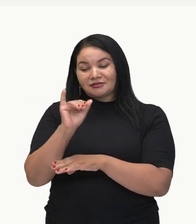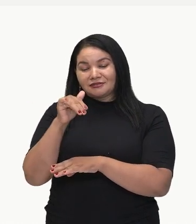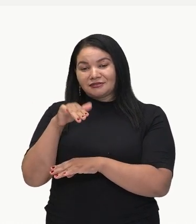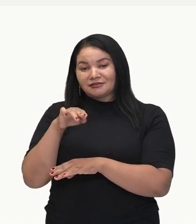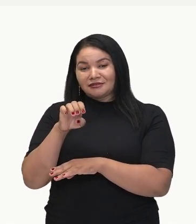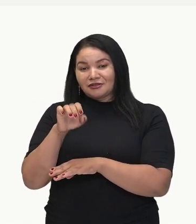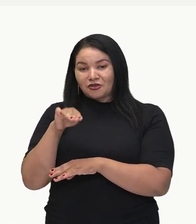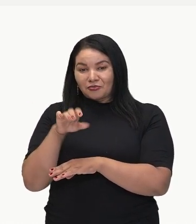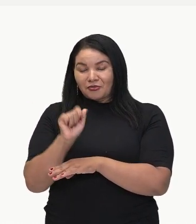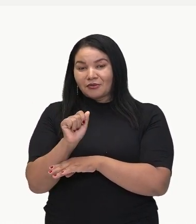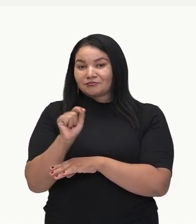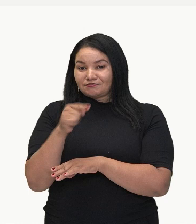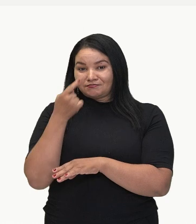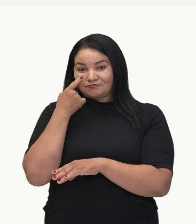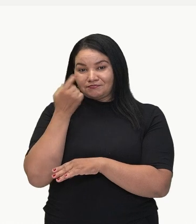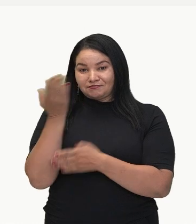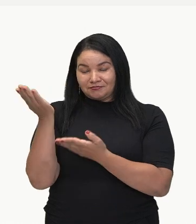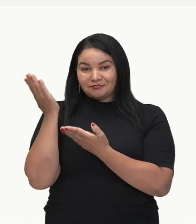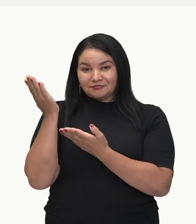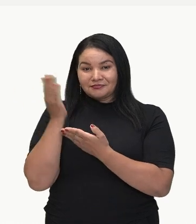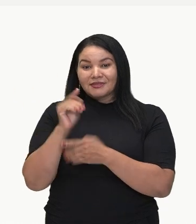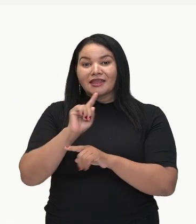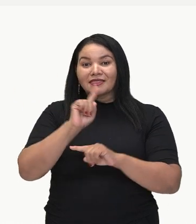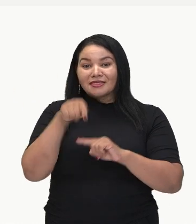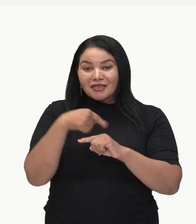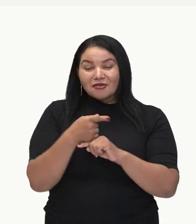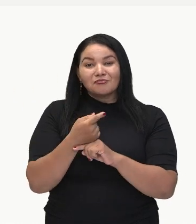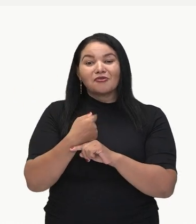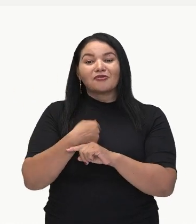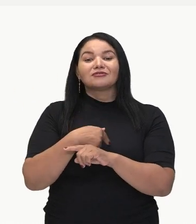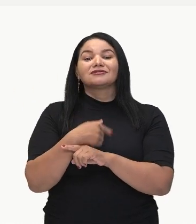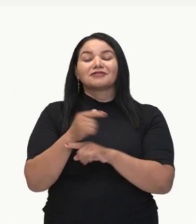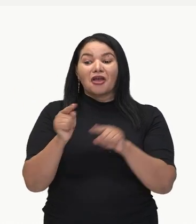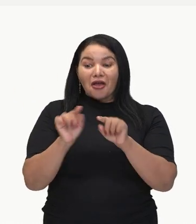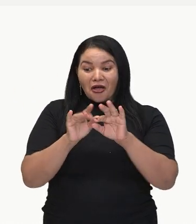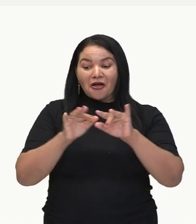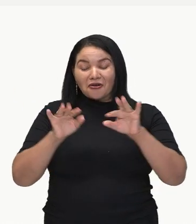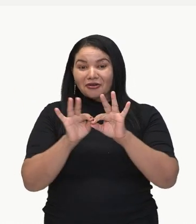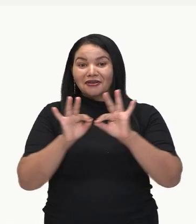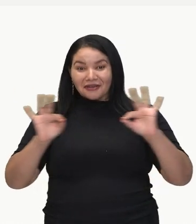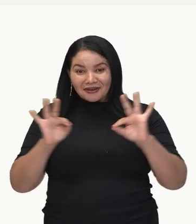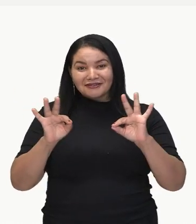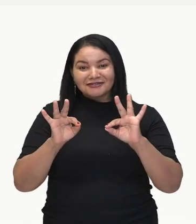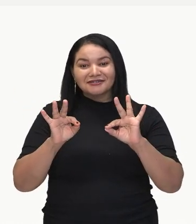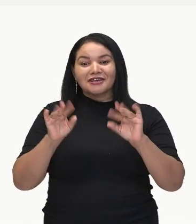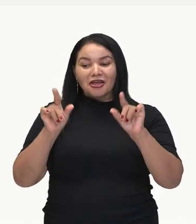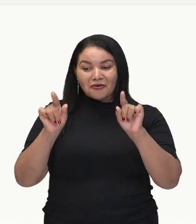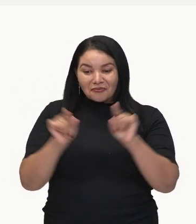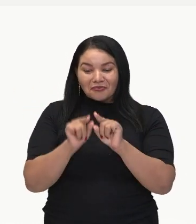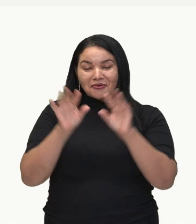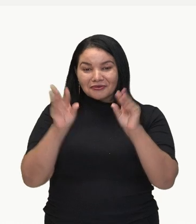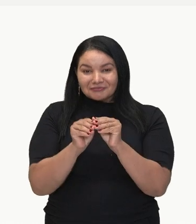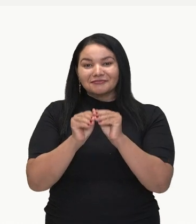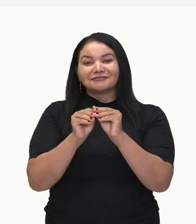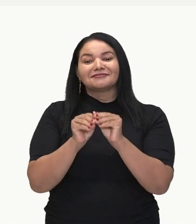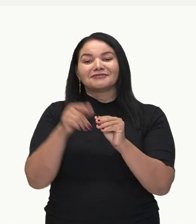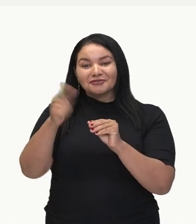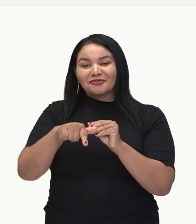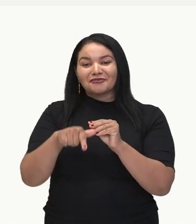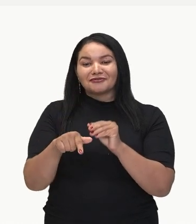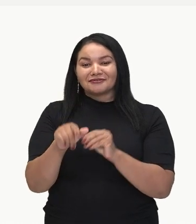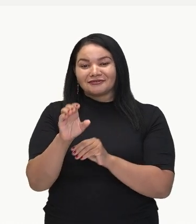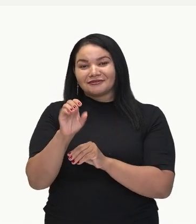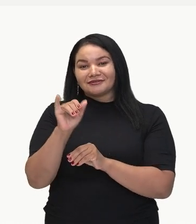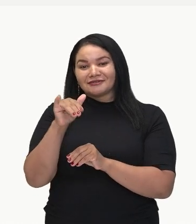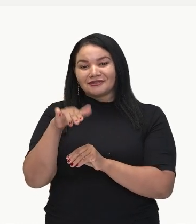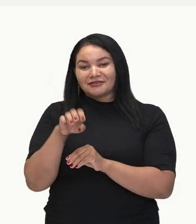cinema, vou ao cinema, aí as pessoas acharam que ainda estava grande, abreviaram mais ainda, ó,